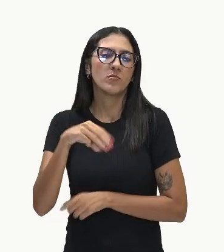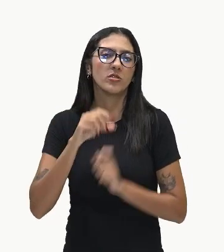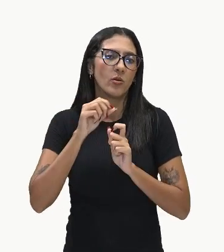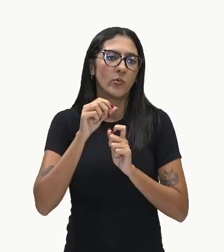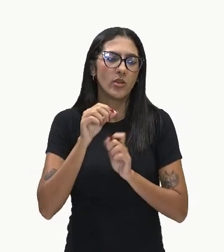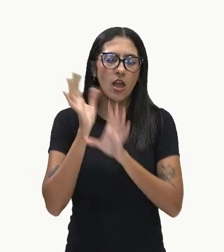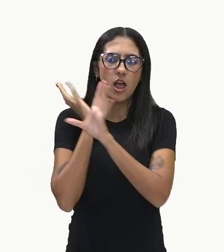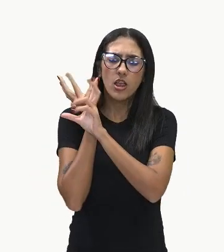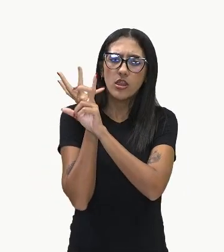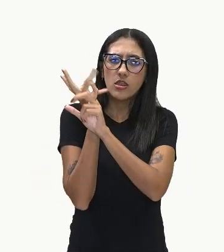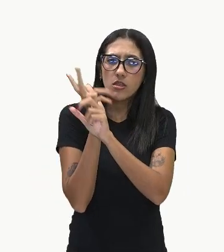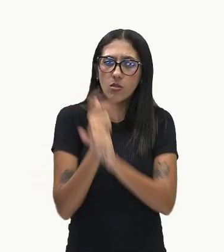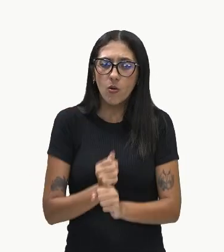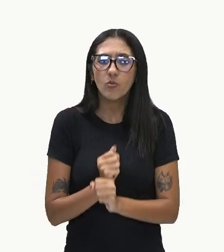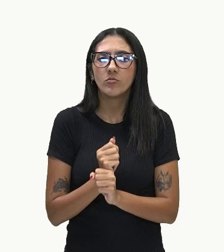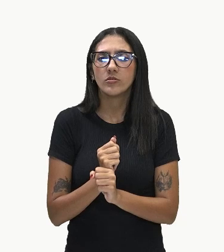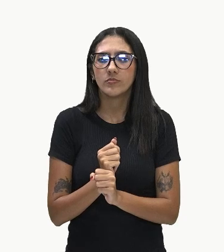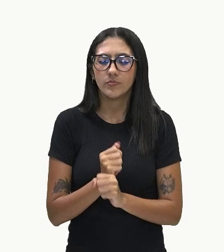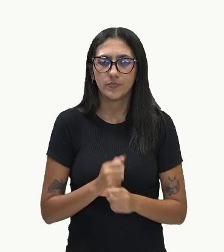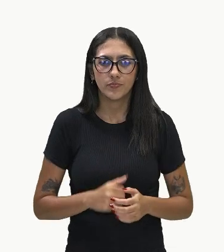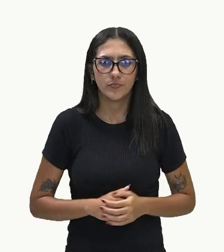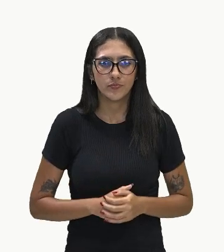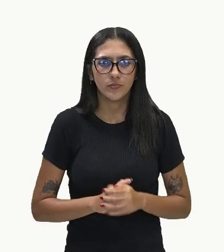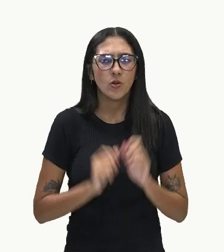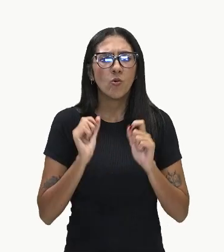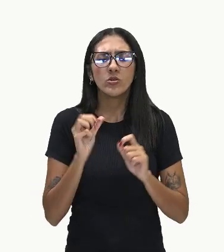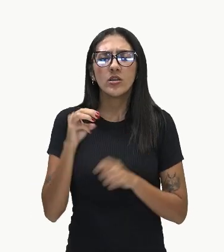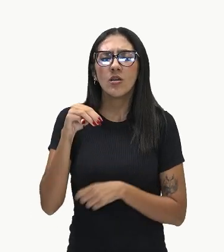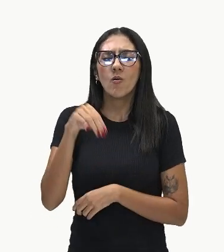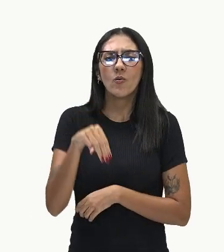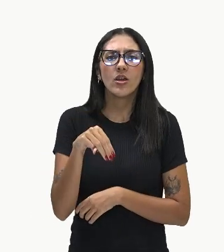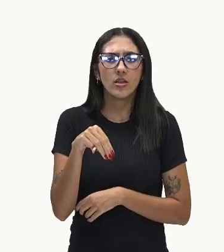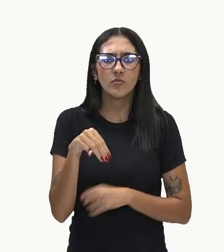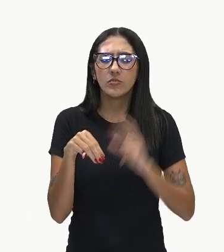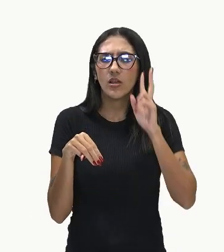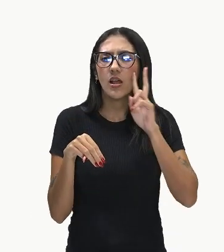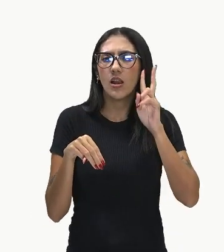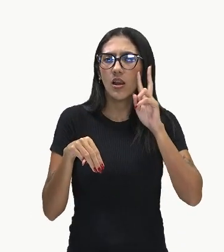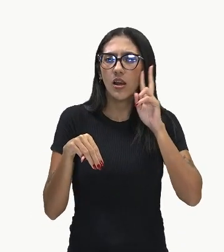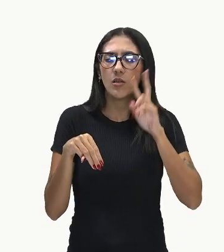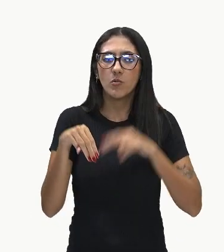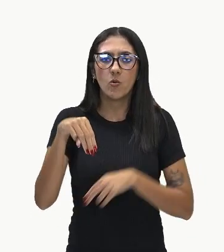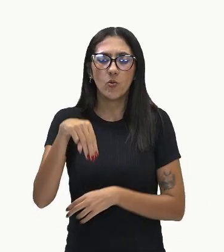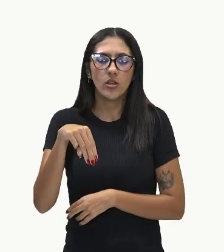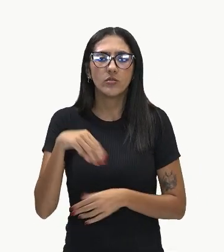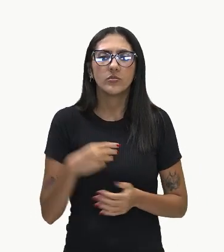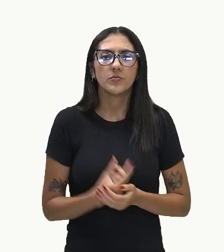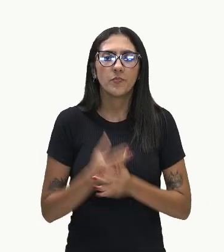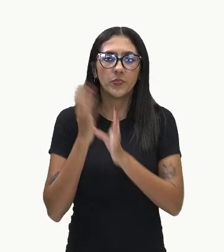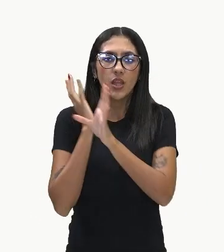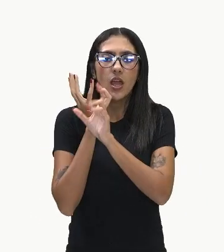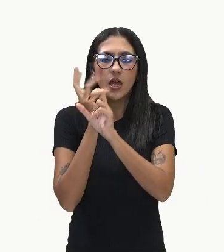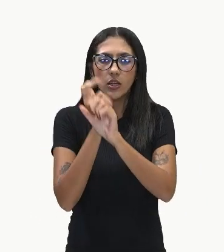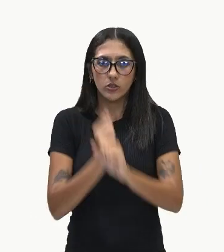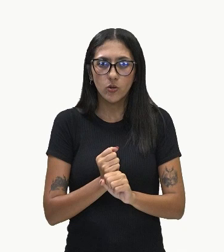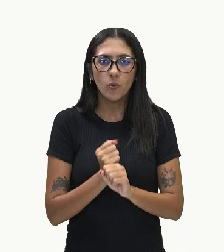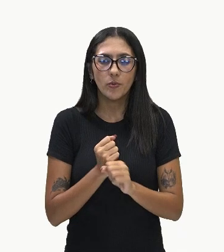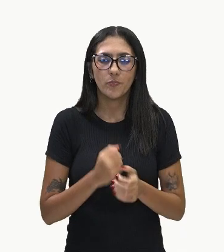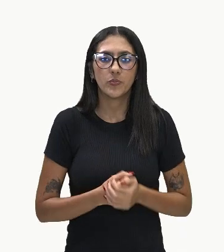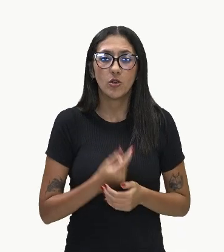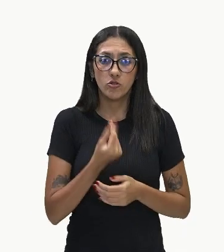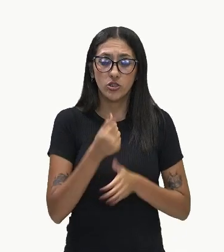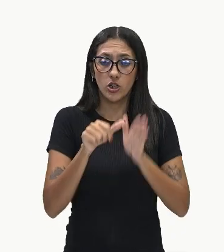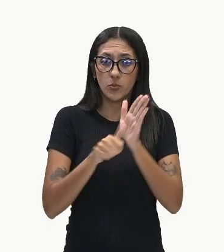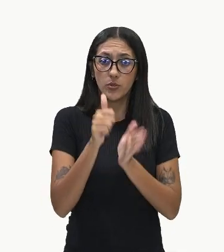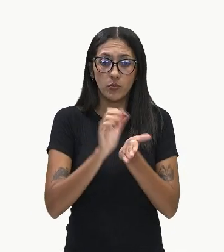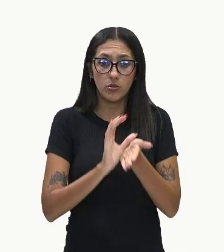quer saber o montante, quem que vai ser o montante? O montante vai ser eu somar o meu capital